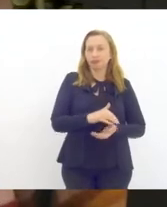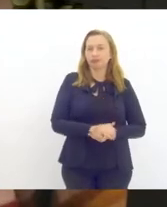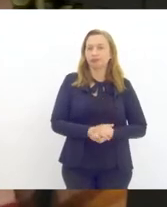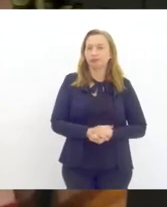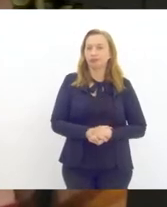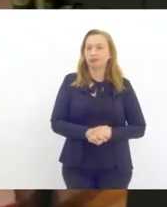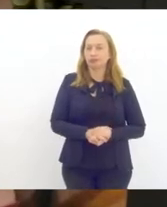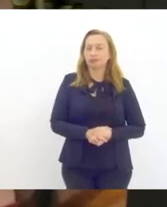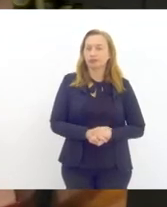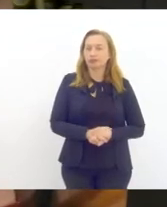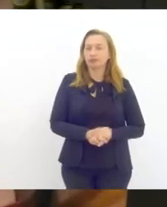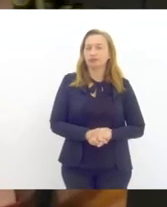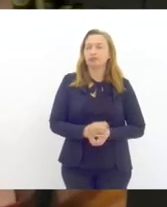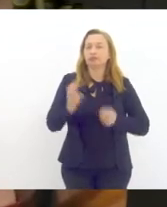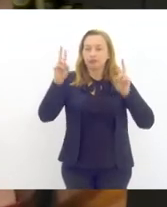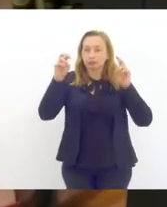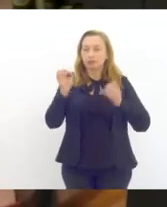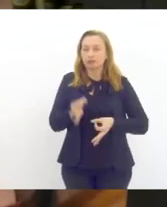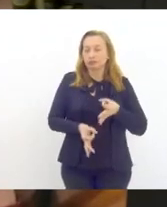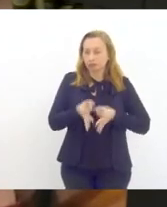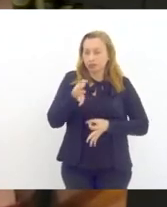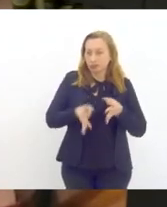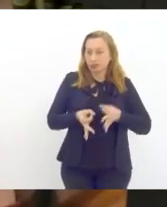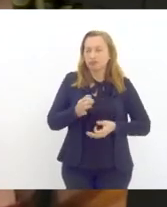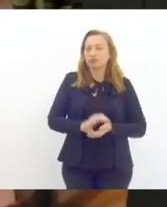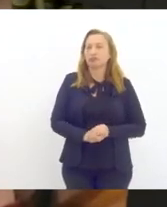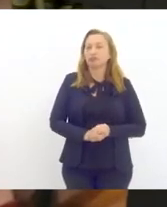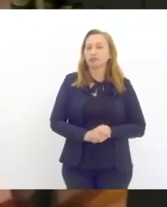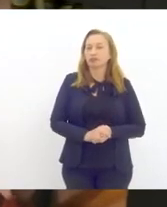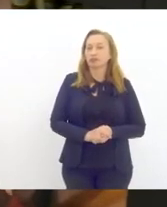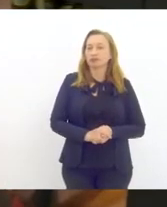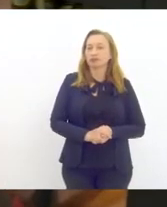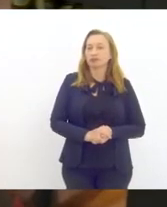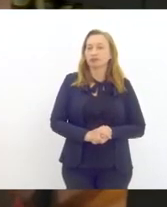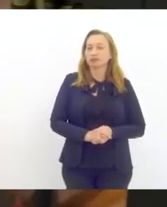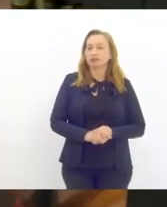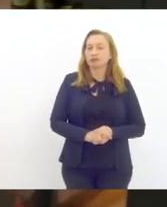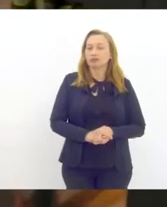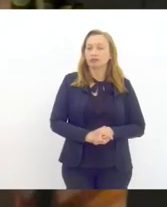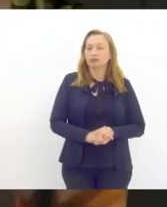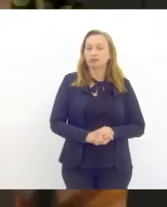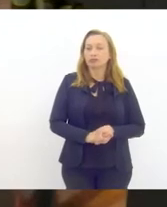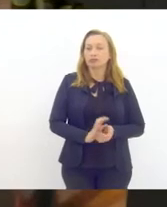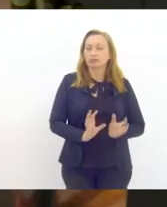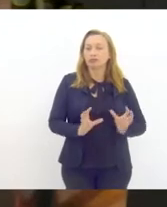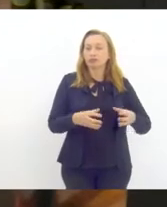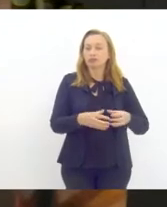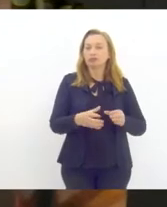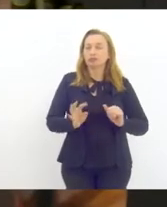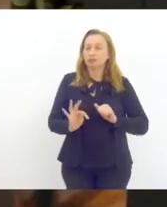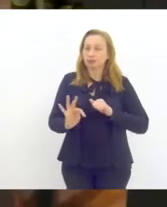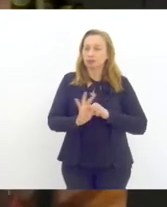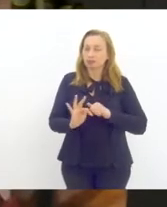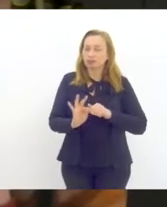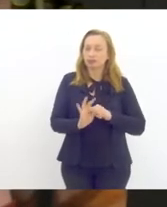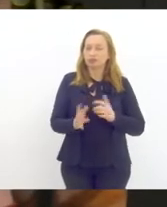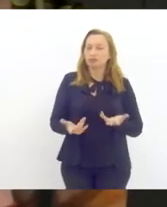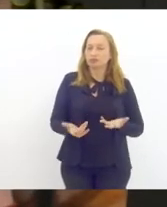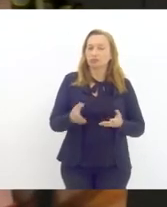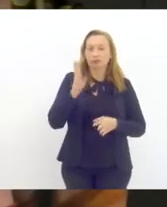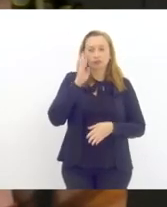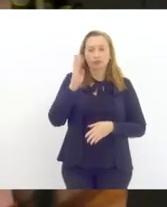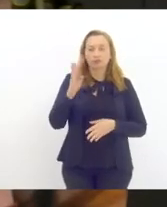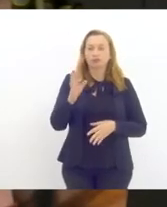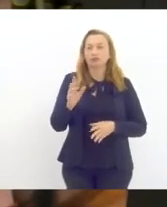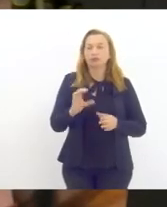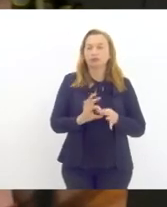de Assuntos Jurídicos, da Cefaz. Enfim, são os órgãos técnicos, eles são fundamentais para a democracia, e eu tenho a